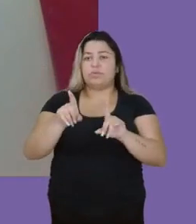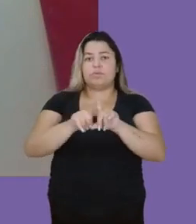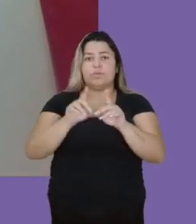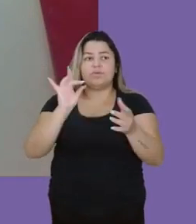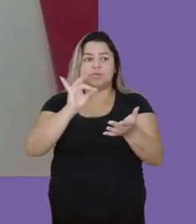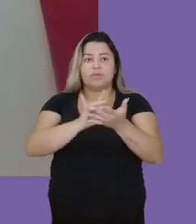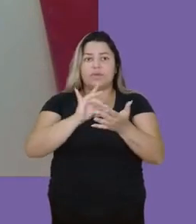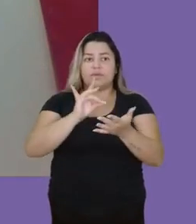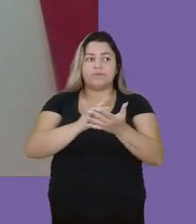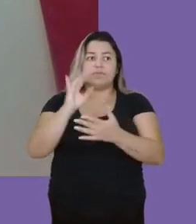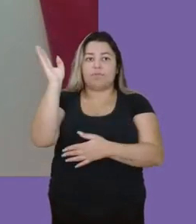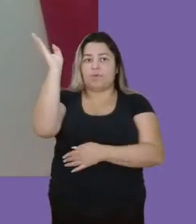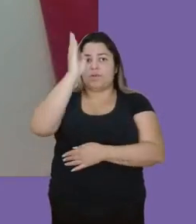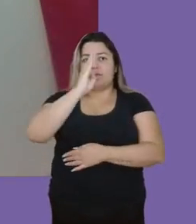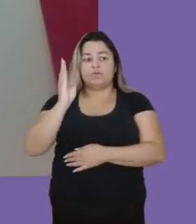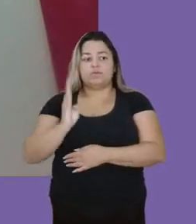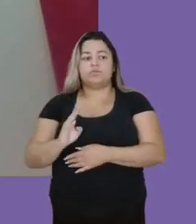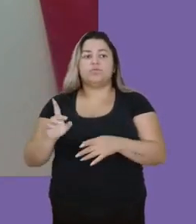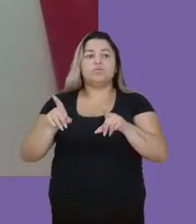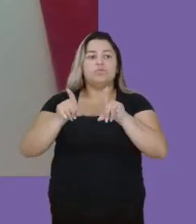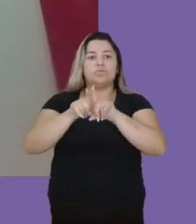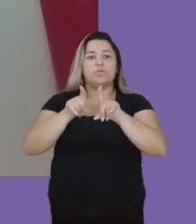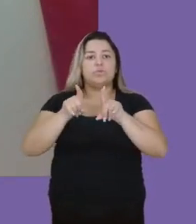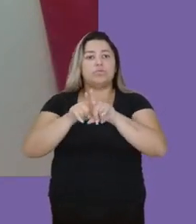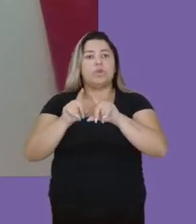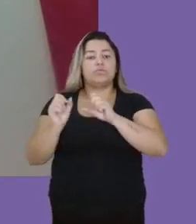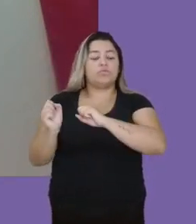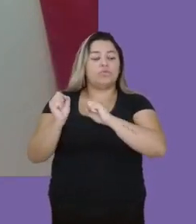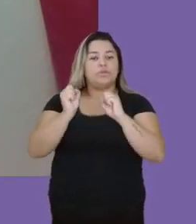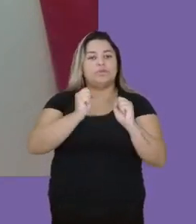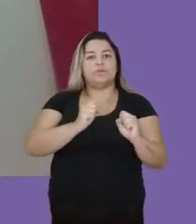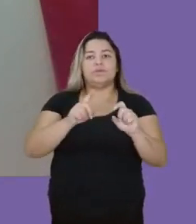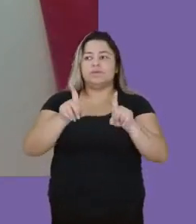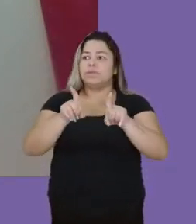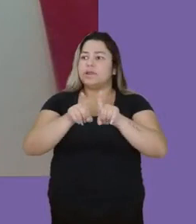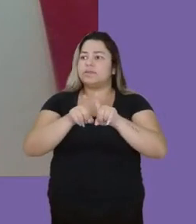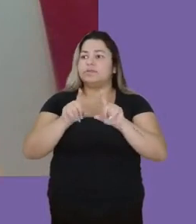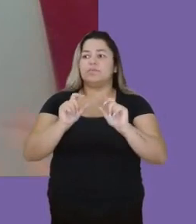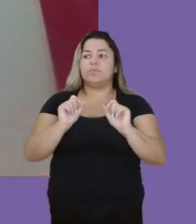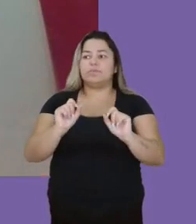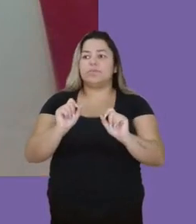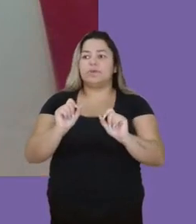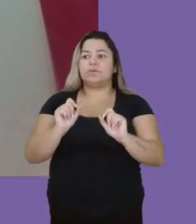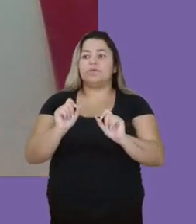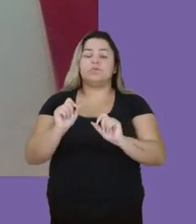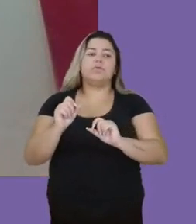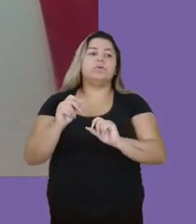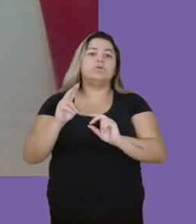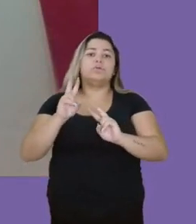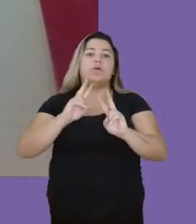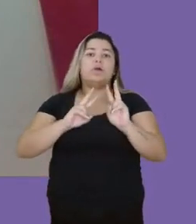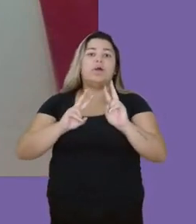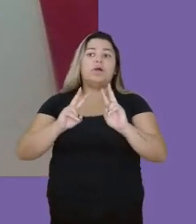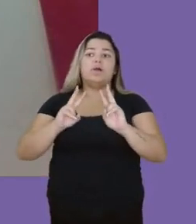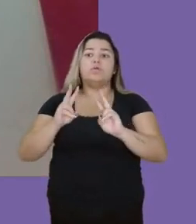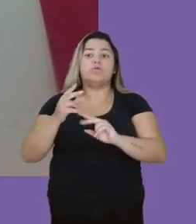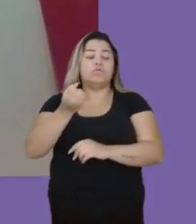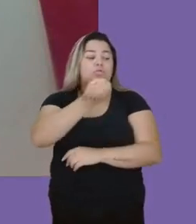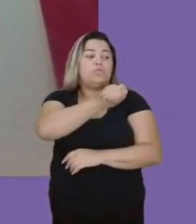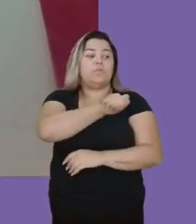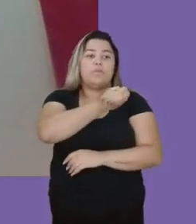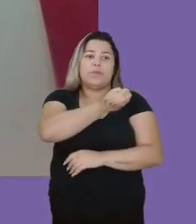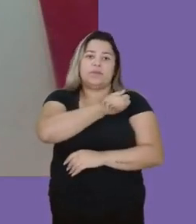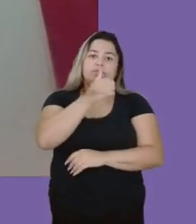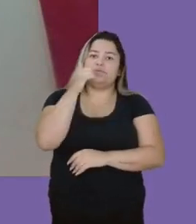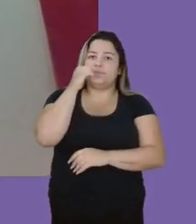realidade brasileira, também nos espaços de poder, né, que a gente consiga espelhar a quantidade numérica de mulheres